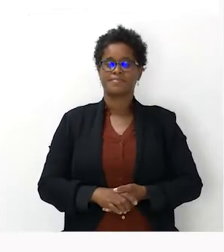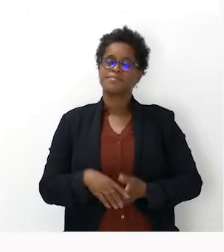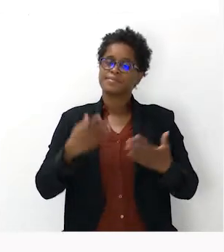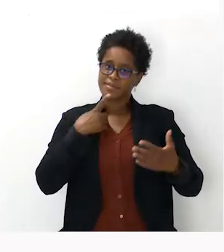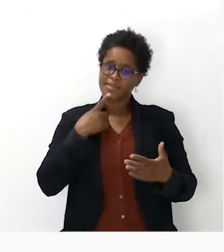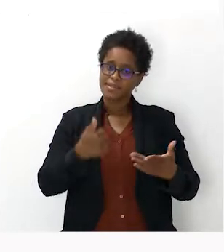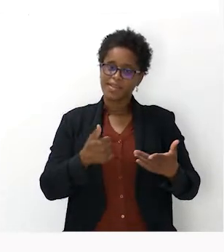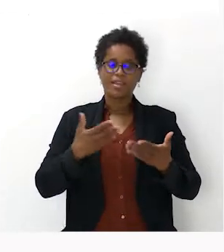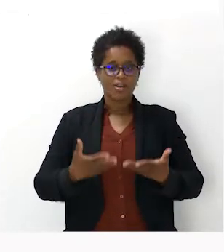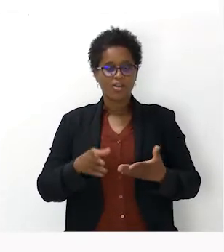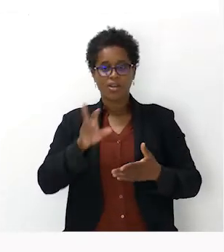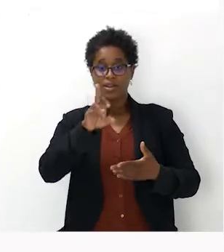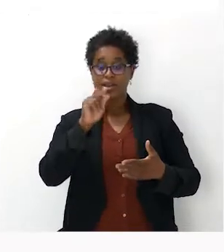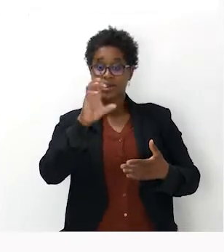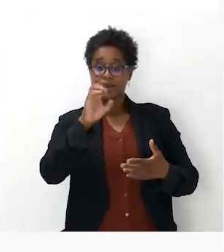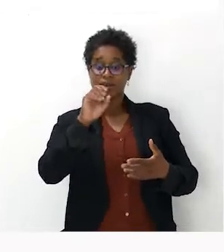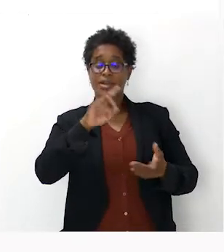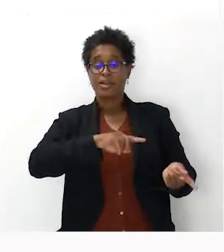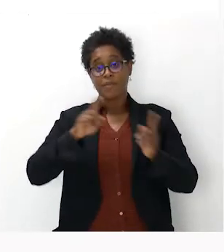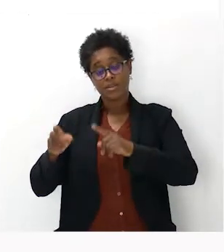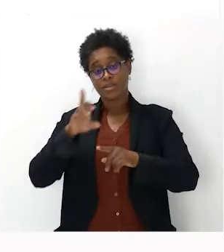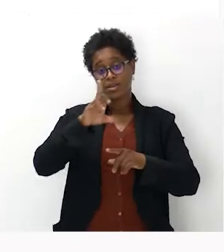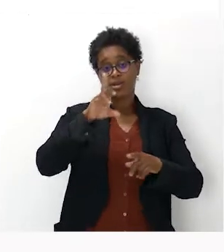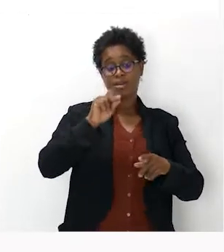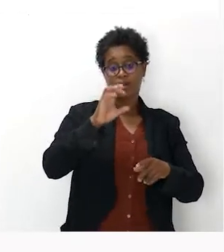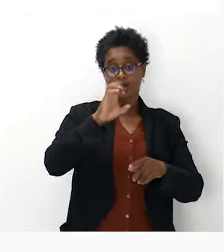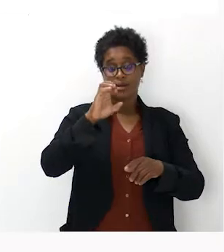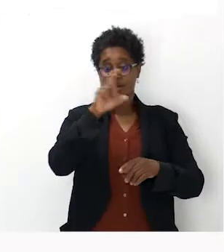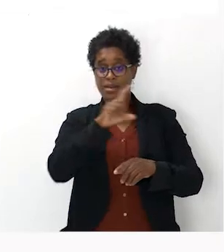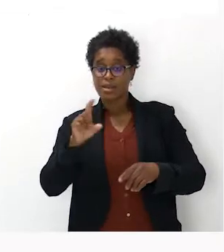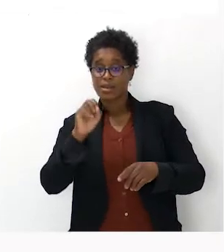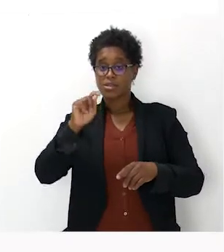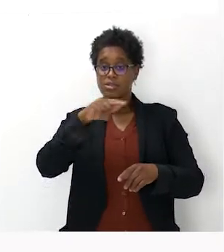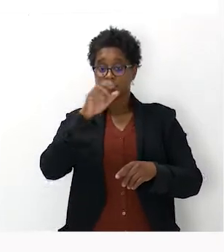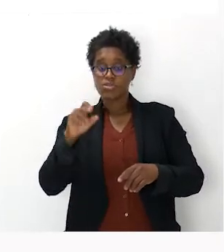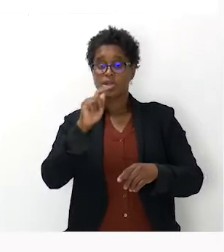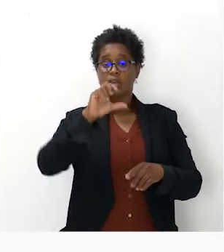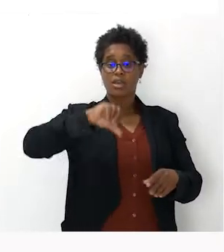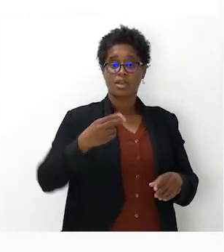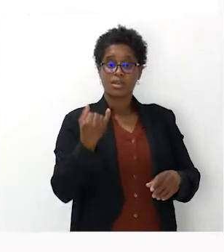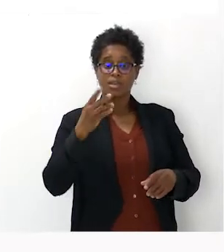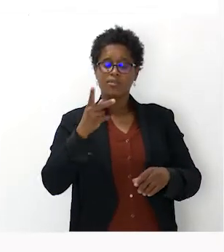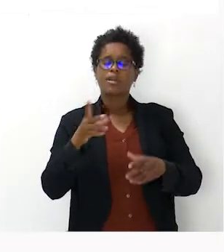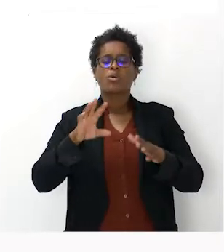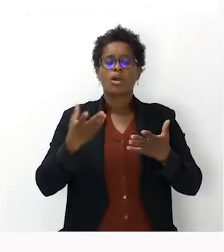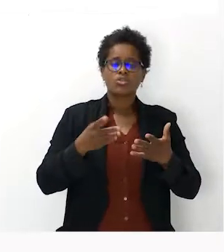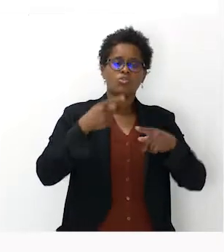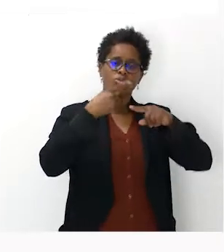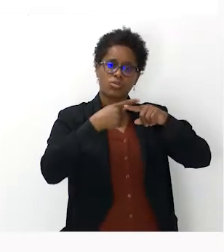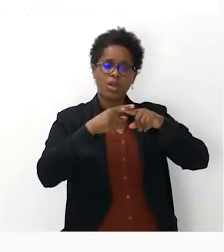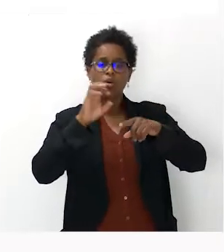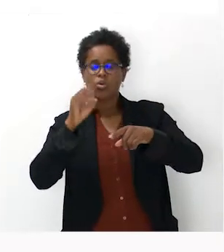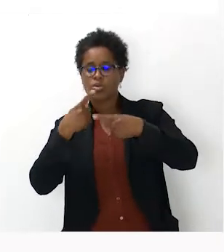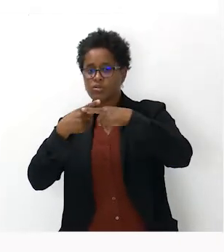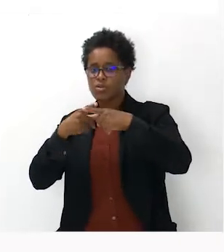Agora vamos para razões equivalentes. Ao multiplicar ou dividir os termos de uma razão por um